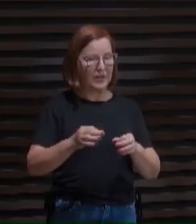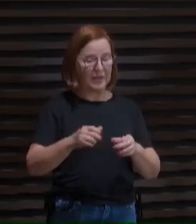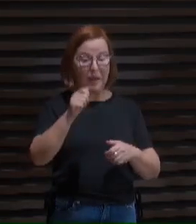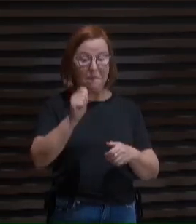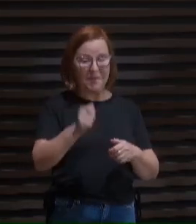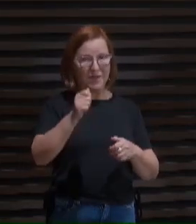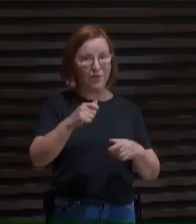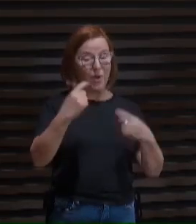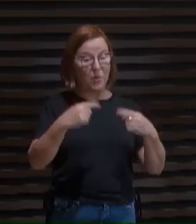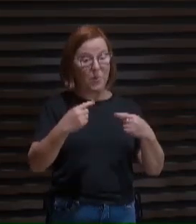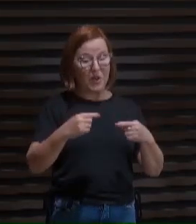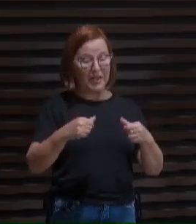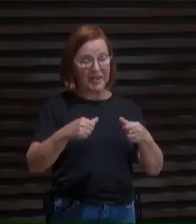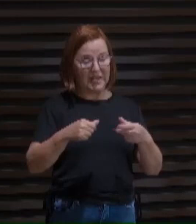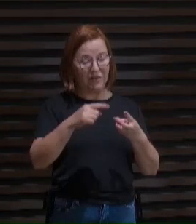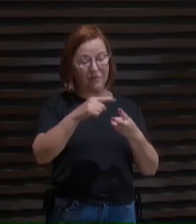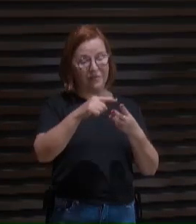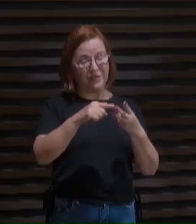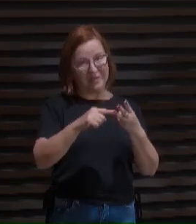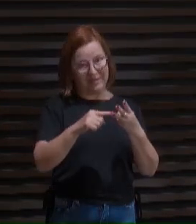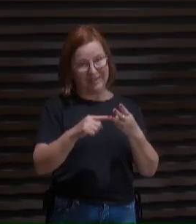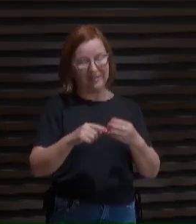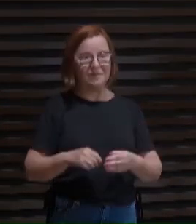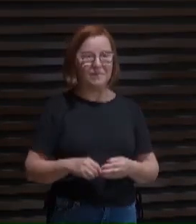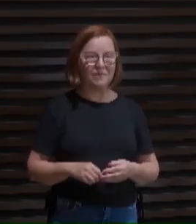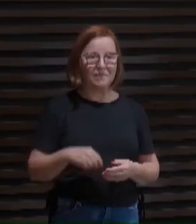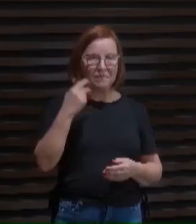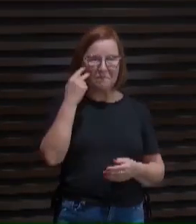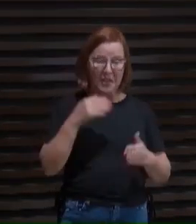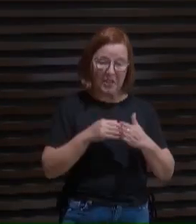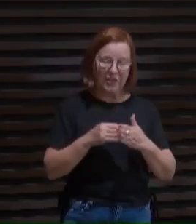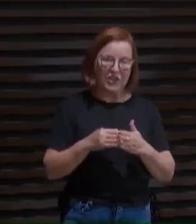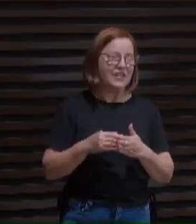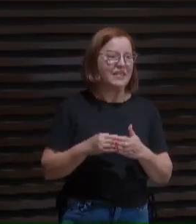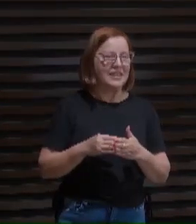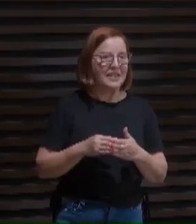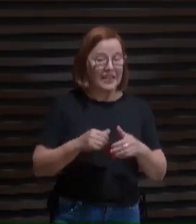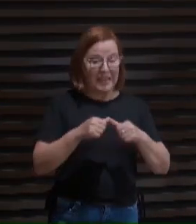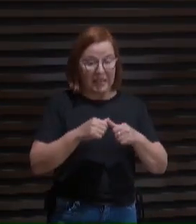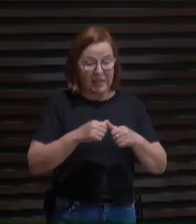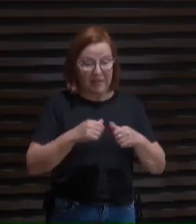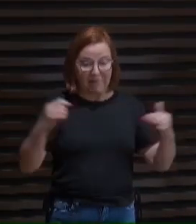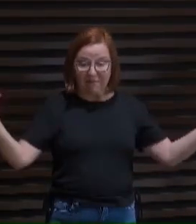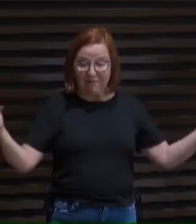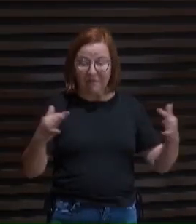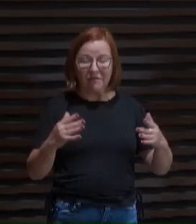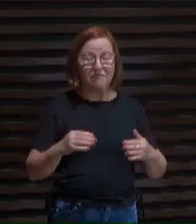há força para resistirmos a essa grande multidão que vem contra nós, e não sabemos nós o que fazer.